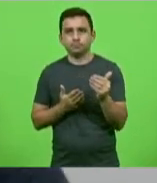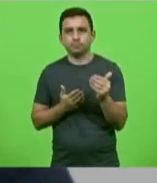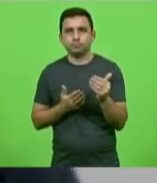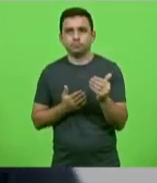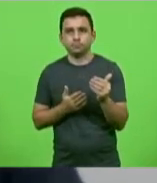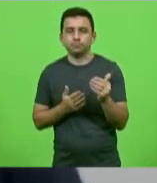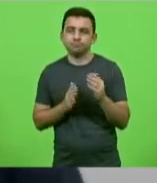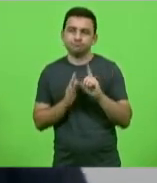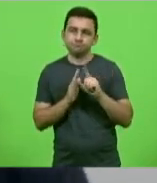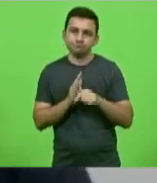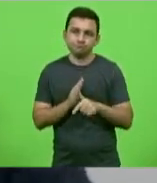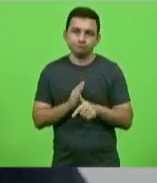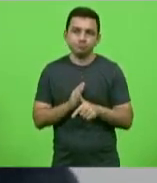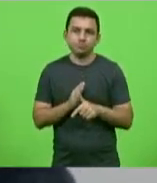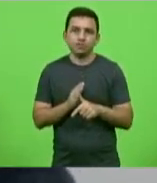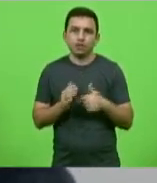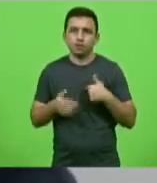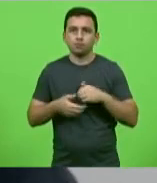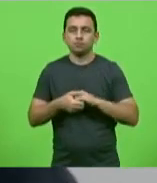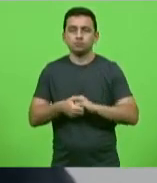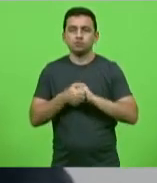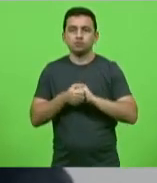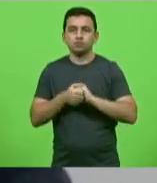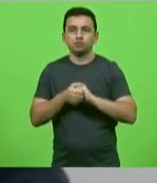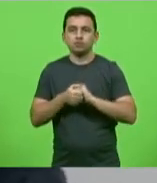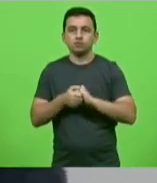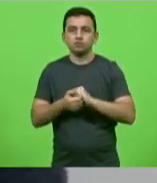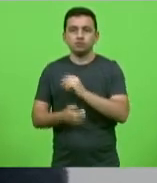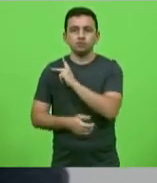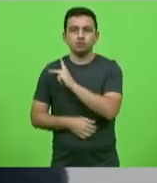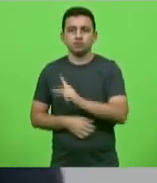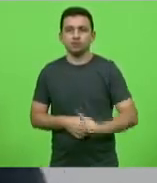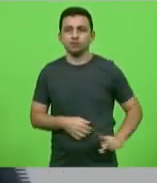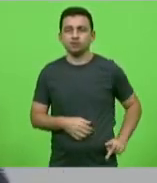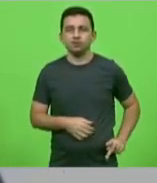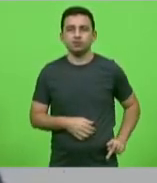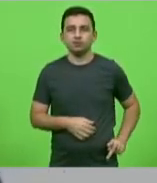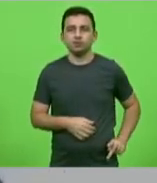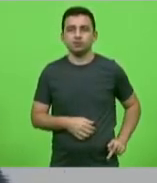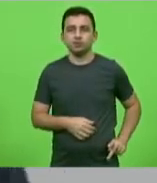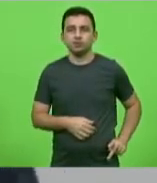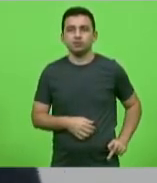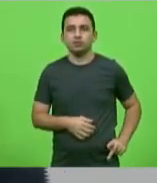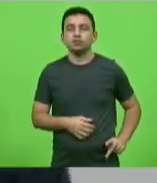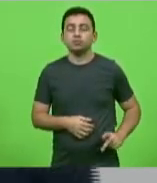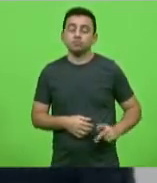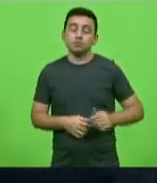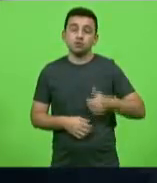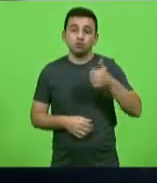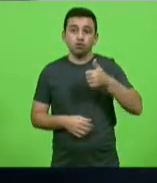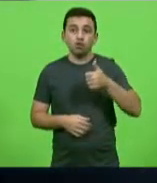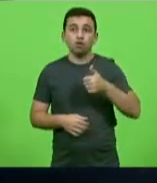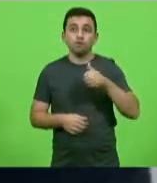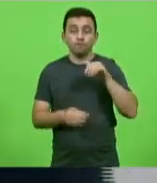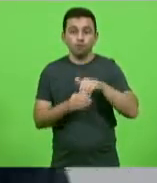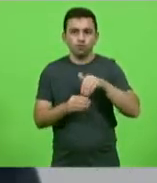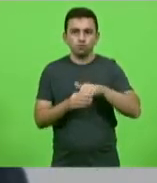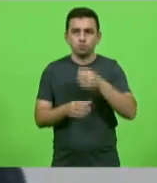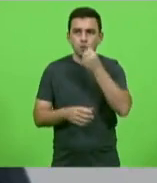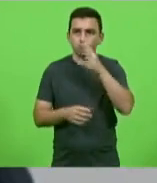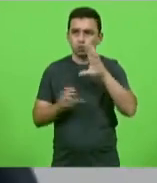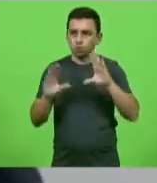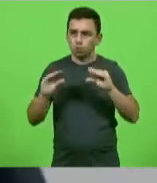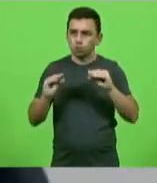ainda que tardiamente, eu cumprimento o senhor presidente. Gostaria de externar os meus melhores votos de boa noite a Vossa